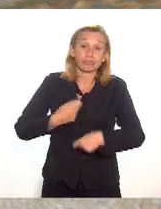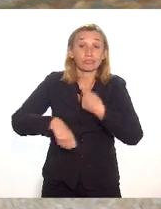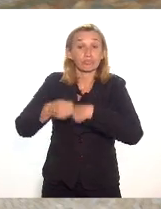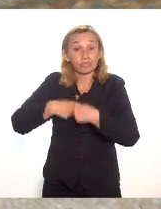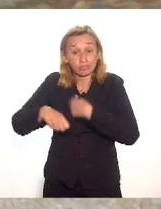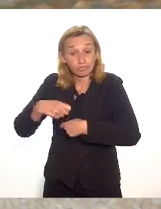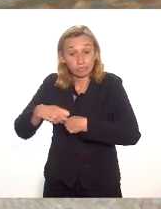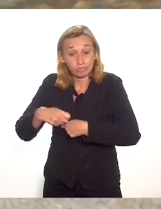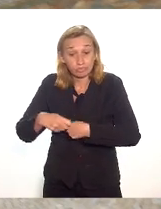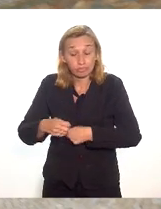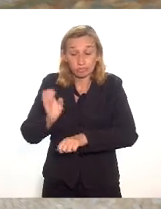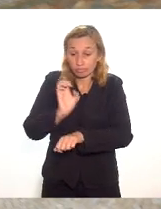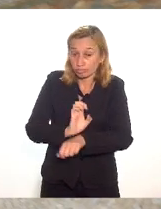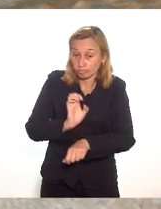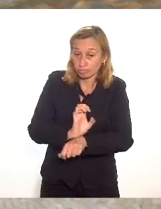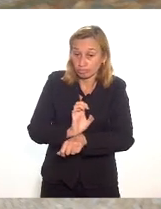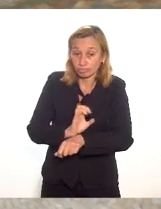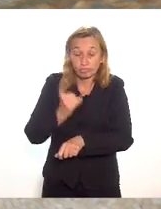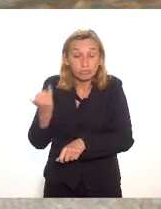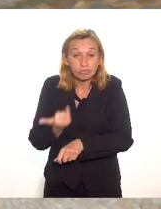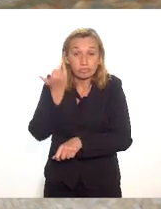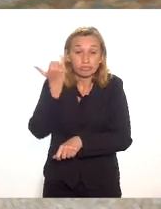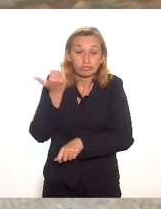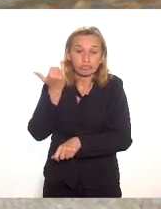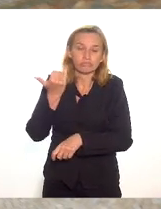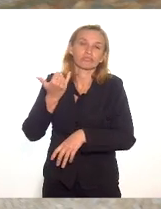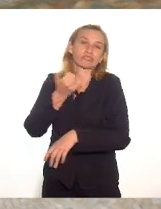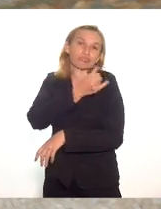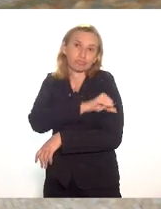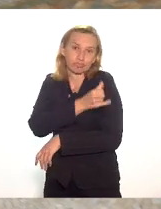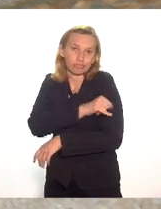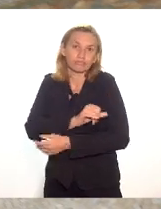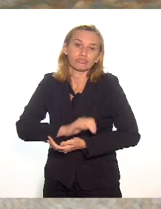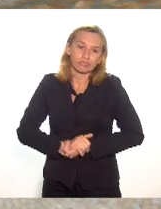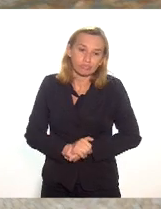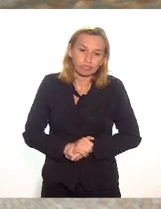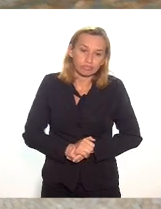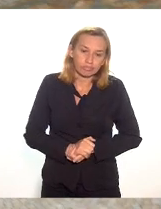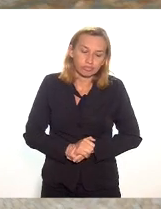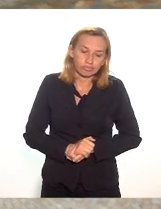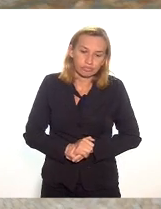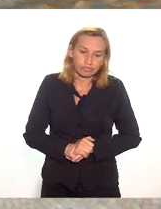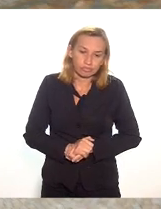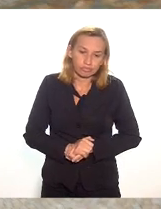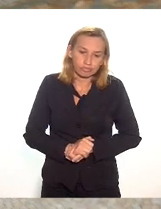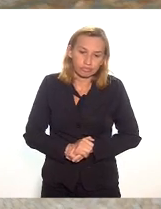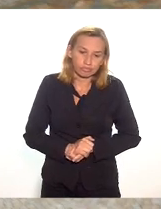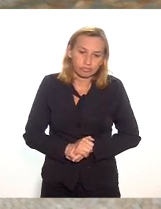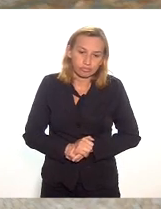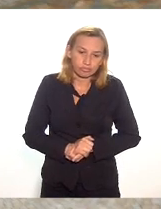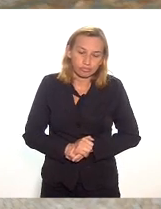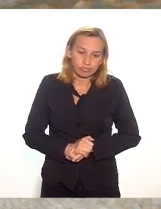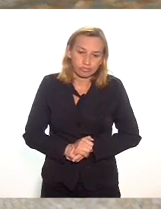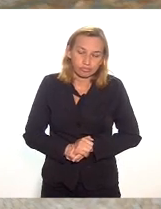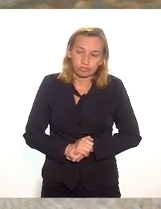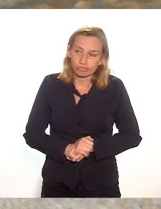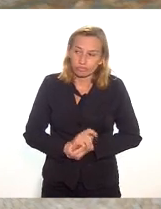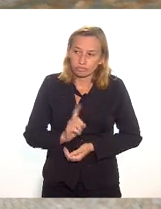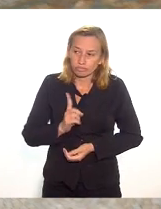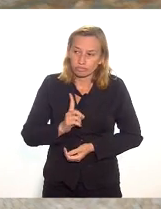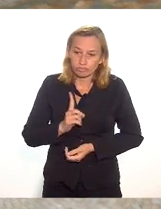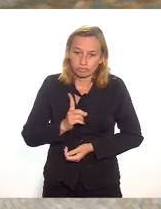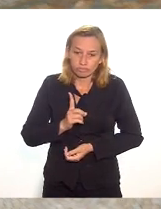administrar um estado tão importante como o Rio de Janeiro sem dar aumento há 9 anos